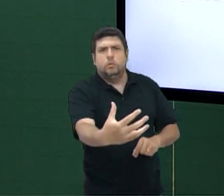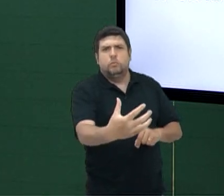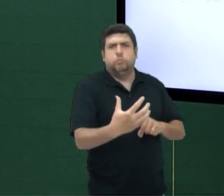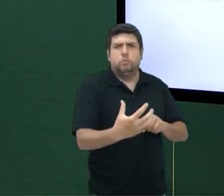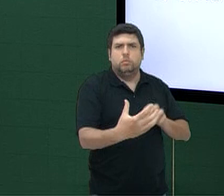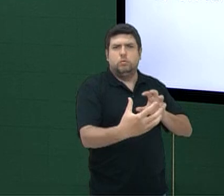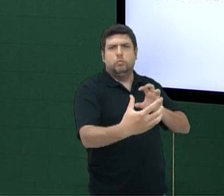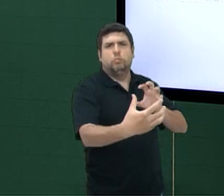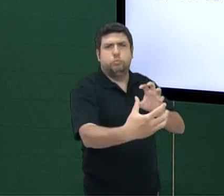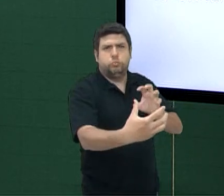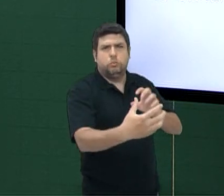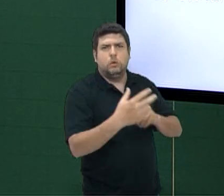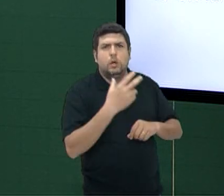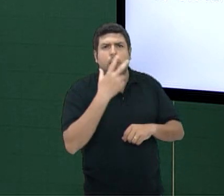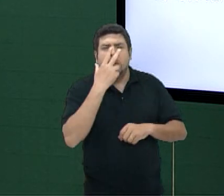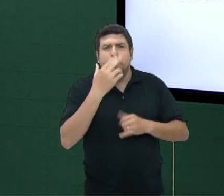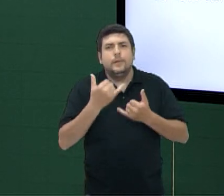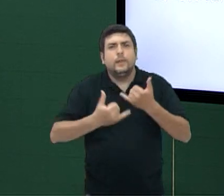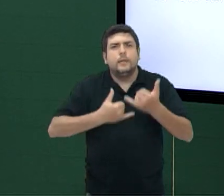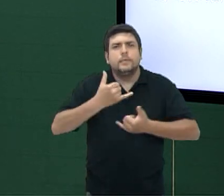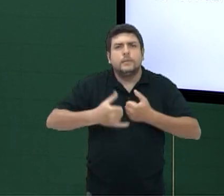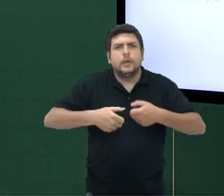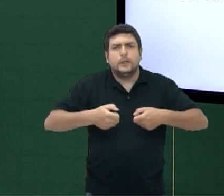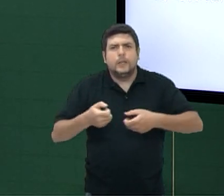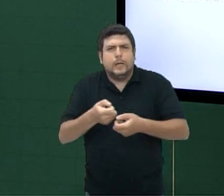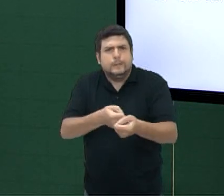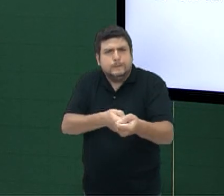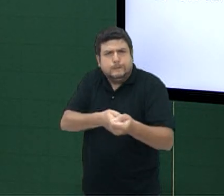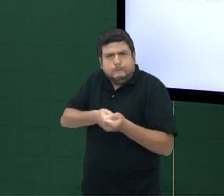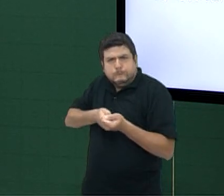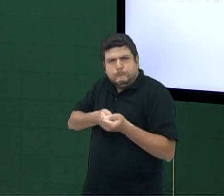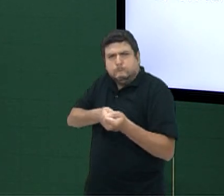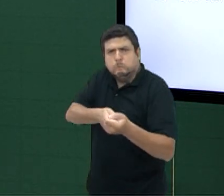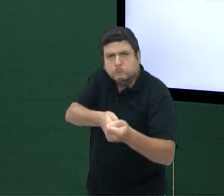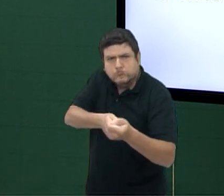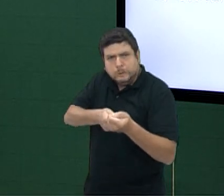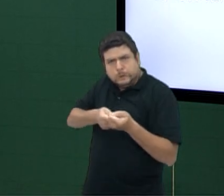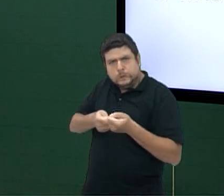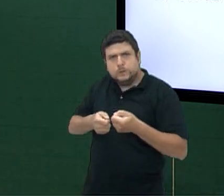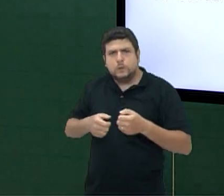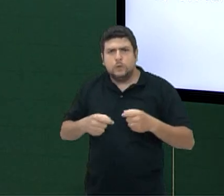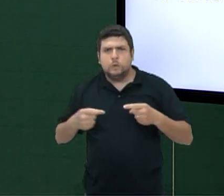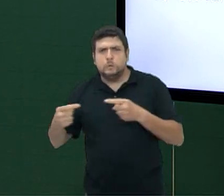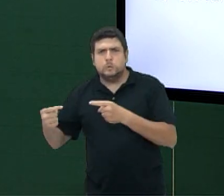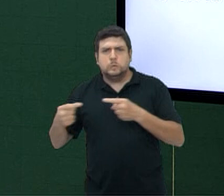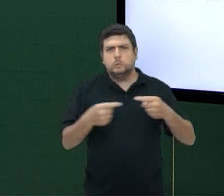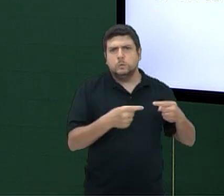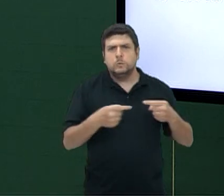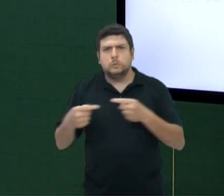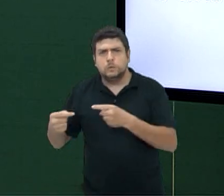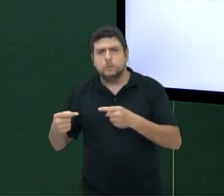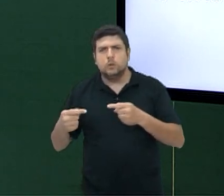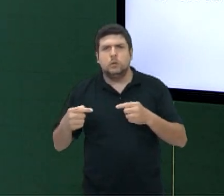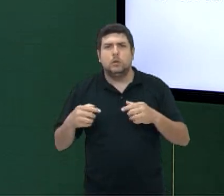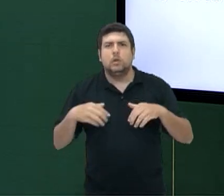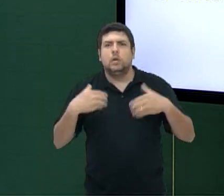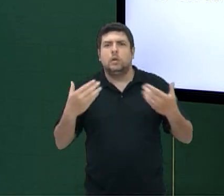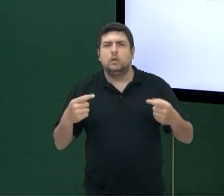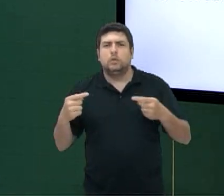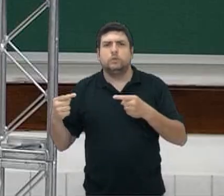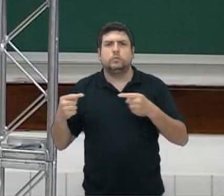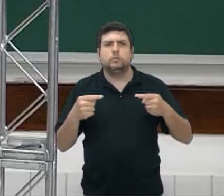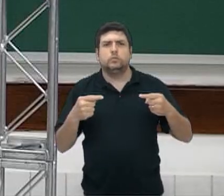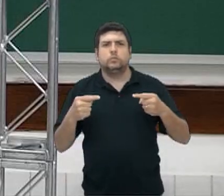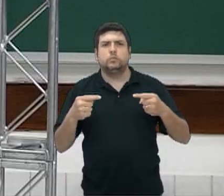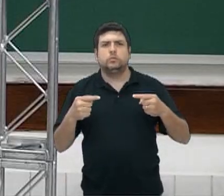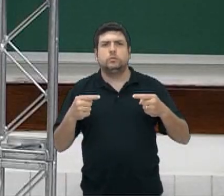cabo de guerra. Então, na realidade, as forças resultantes aqui, elas são nulas.